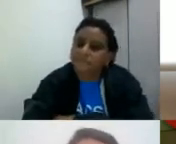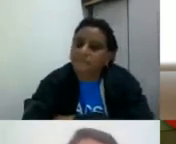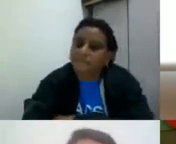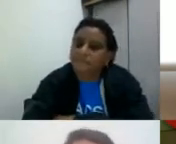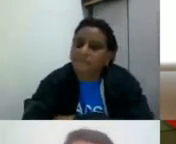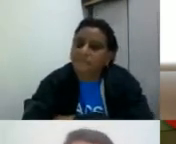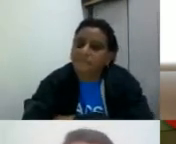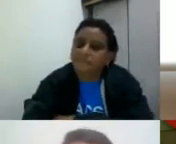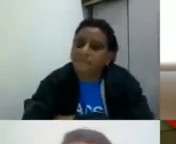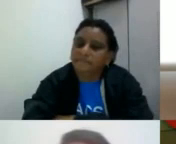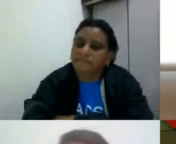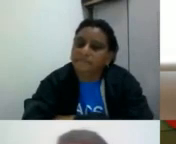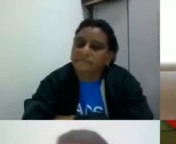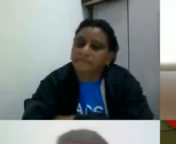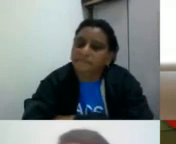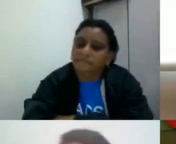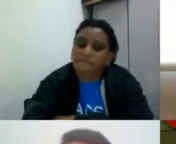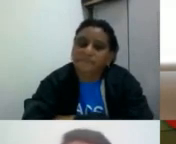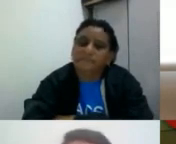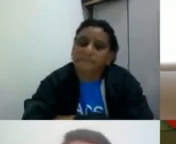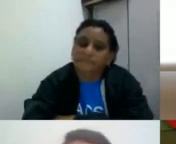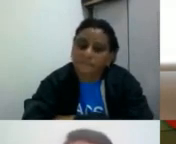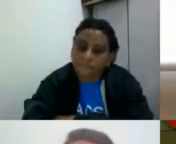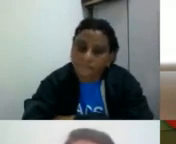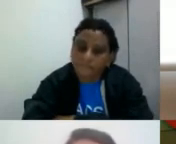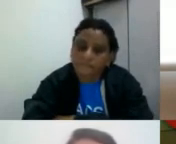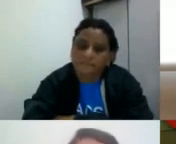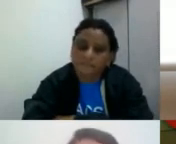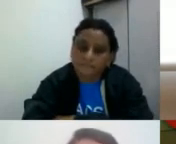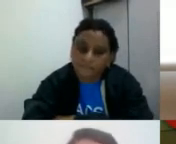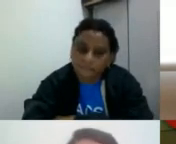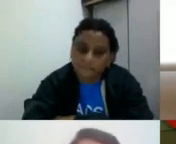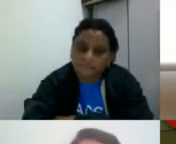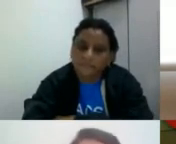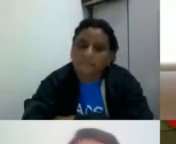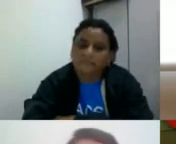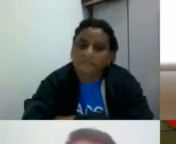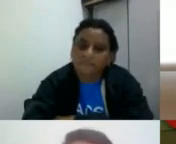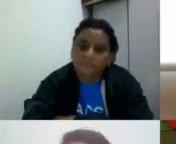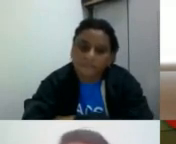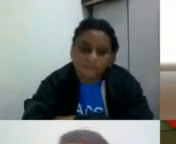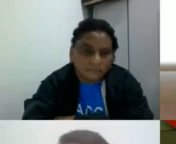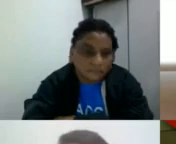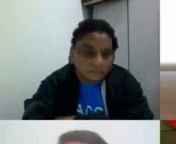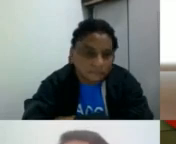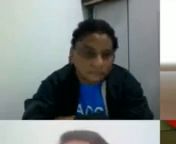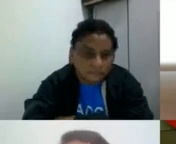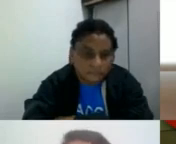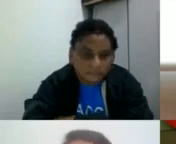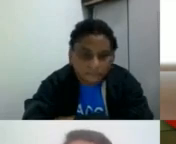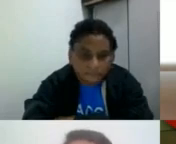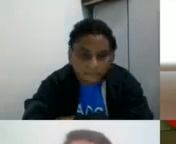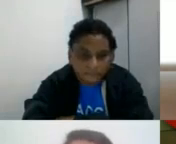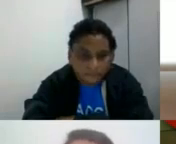4.500 óbitos foram registrados por tuberculose no Brasil, aproximadamente 6,2 mil pessoas tiveram a co